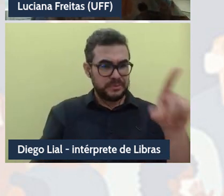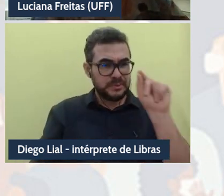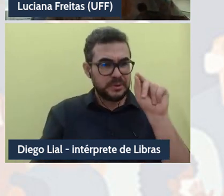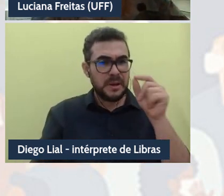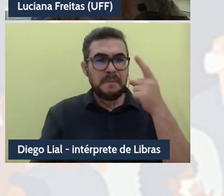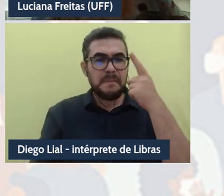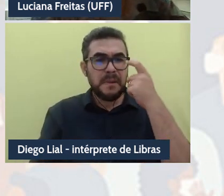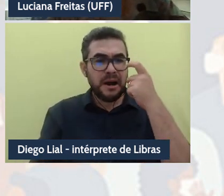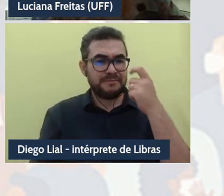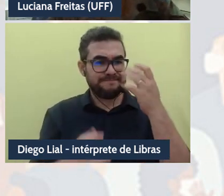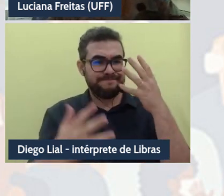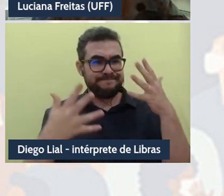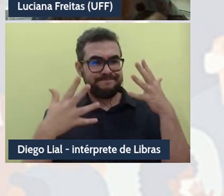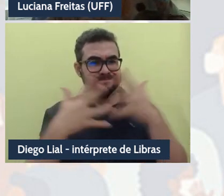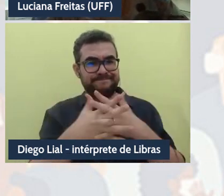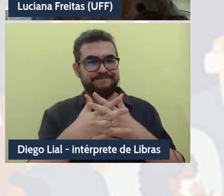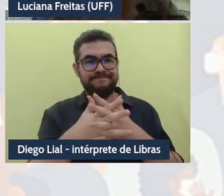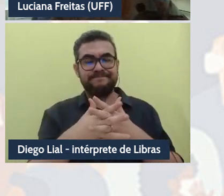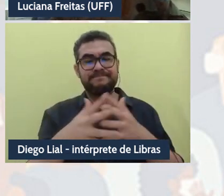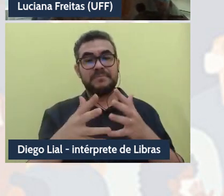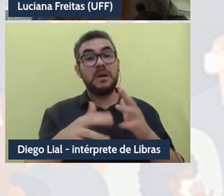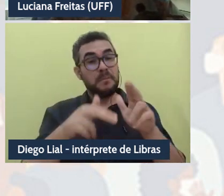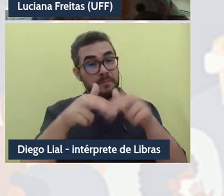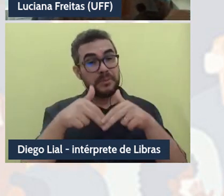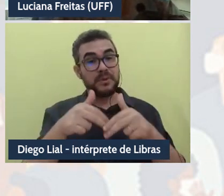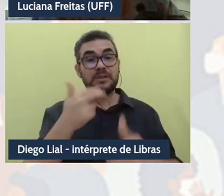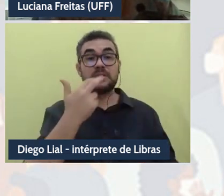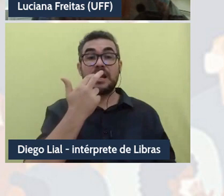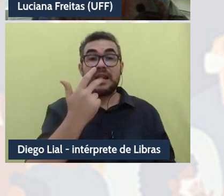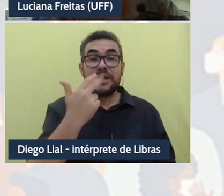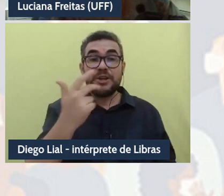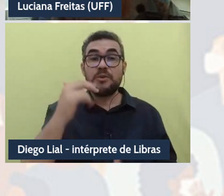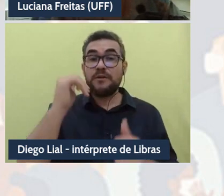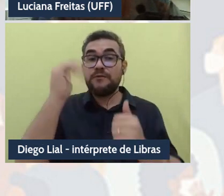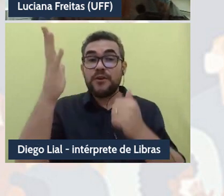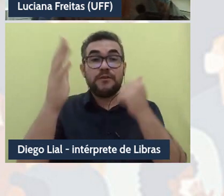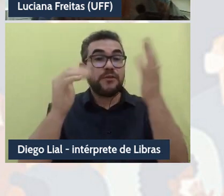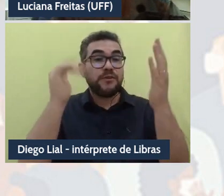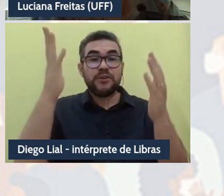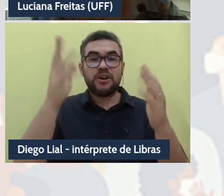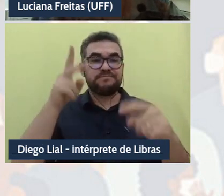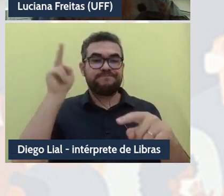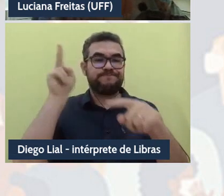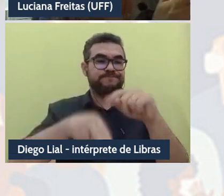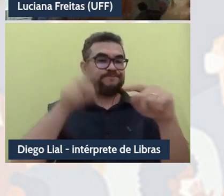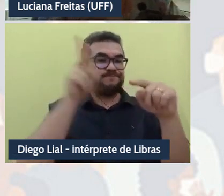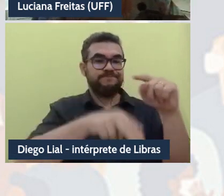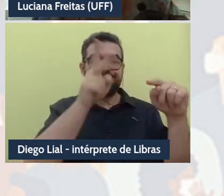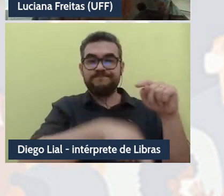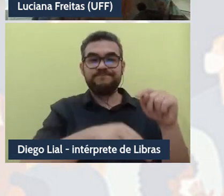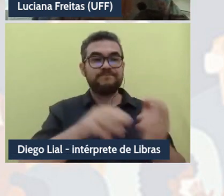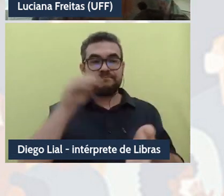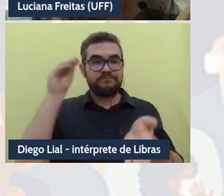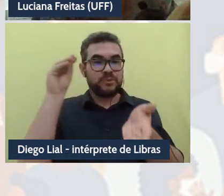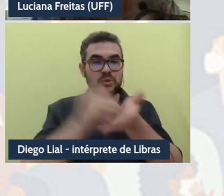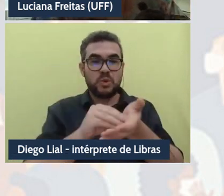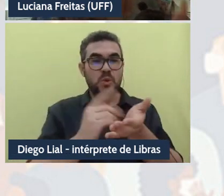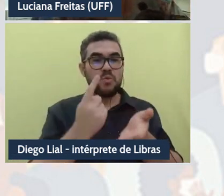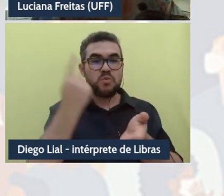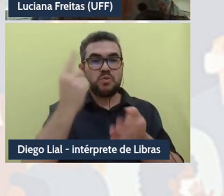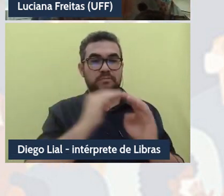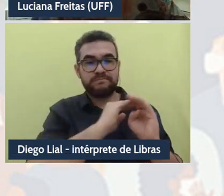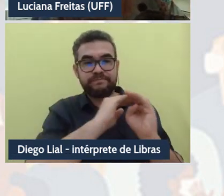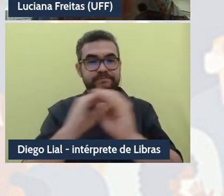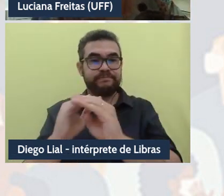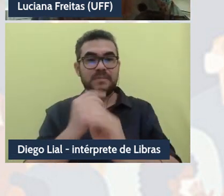Então, é por isso que as línguas estrangeiras saíram, é por isso que o espanhol saiu e deixaram apenas o inglês, né? Como é agora. Revogaram